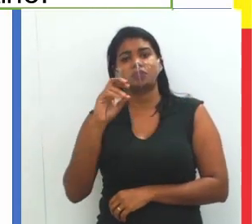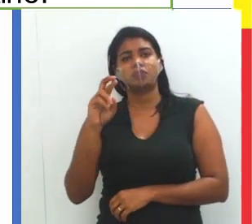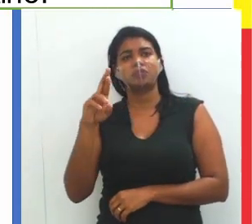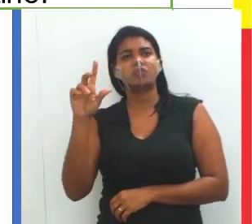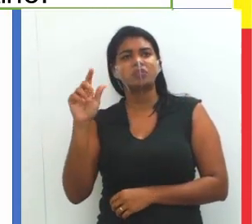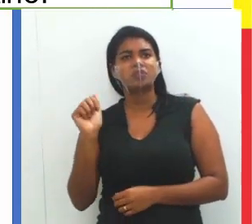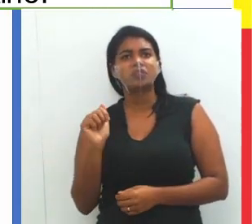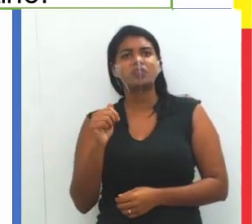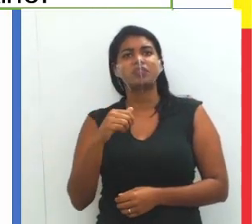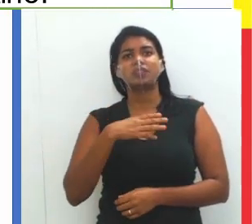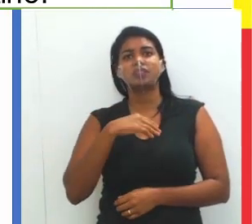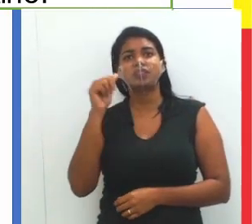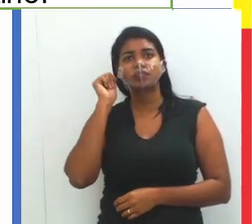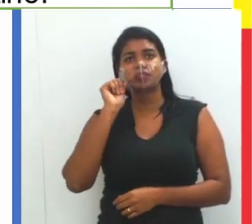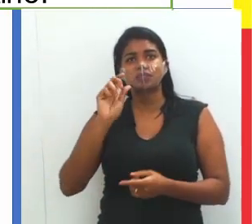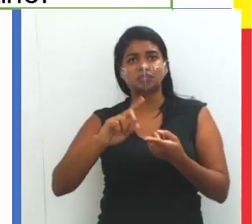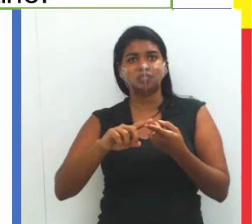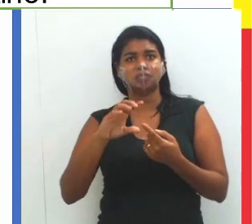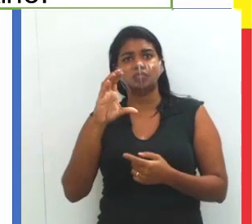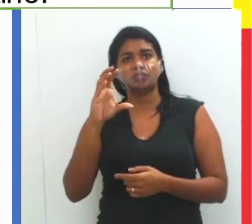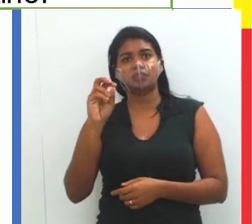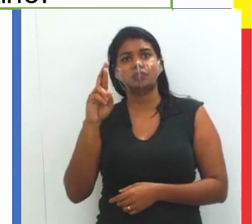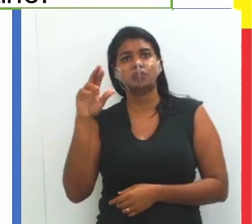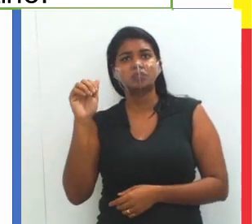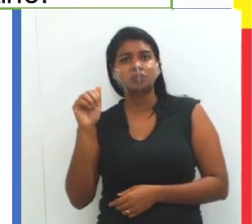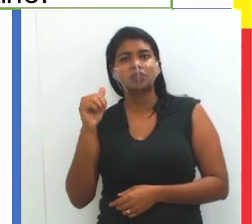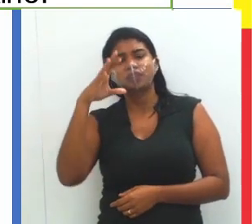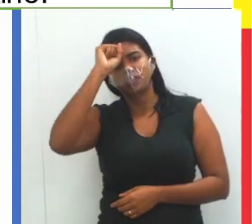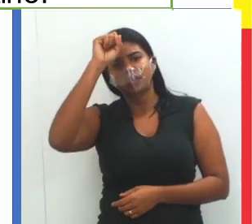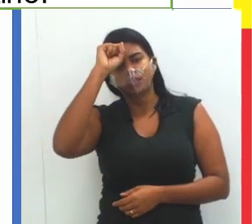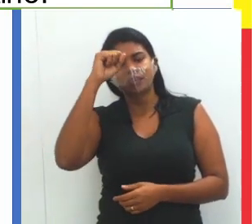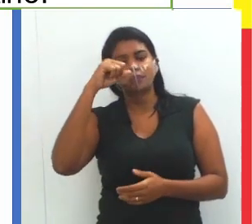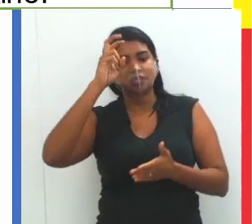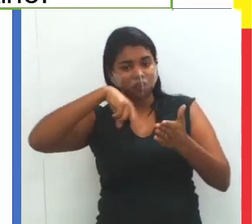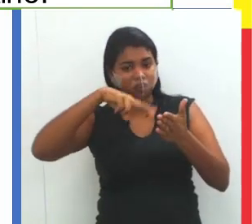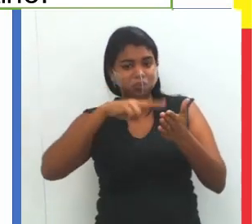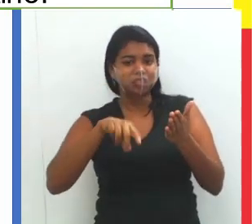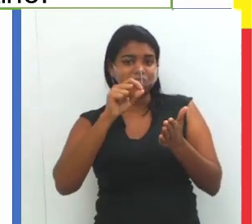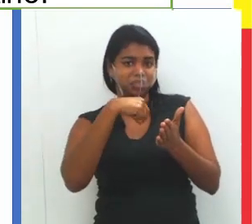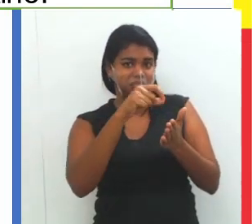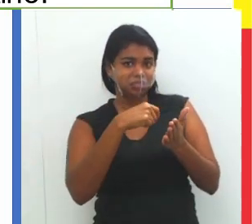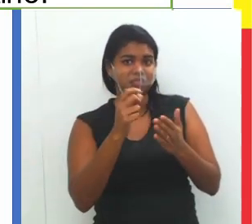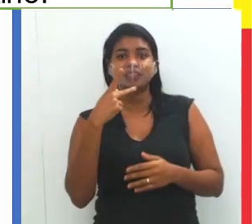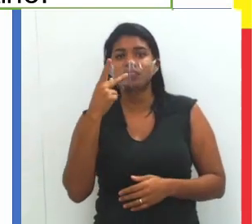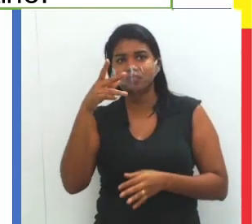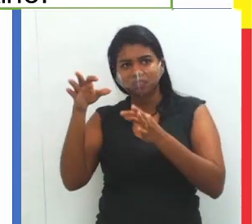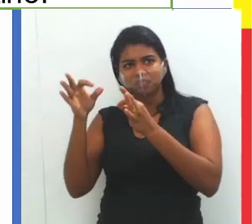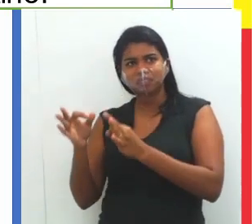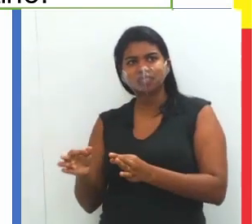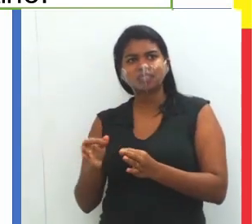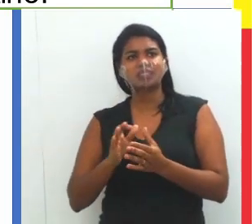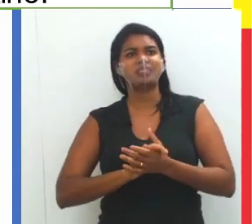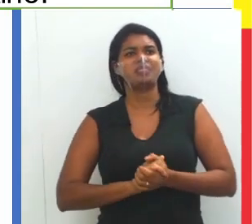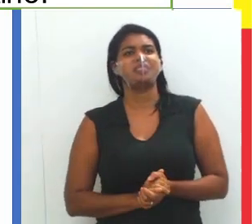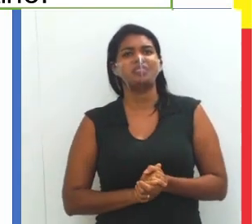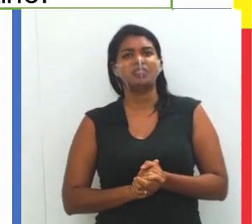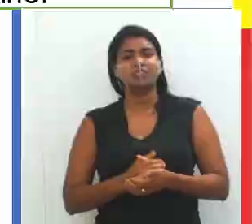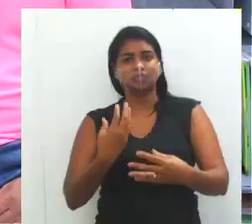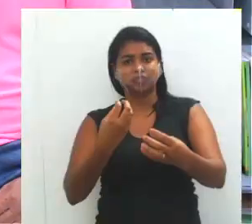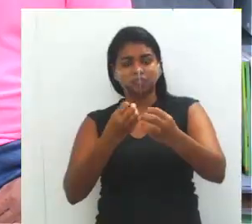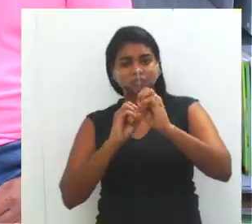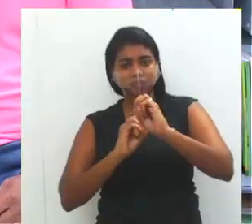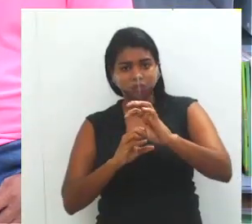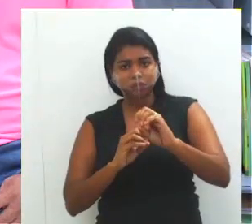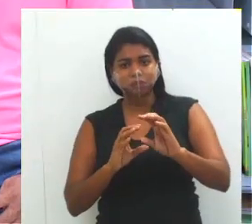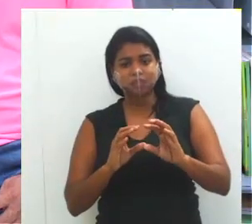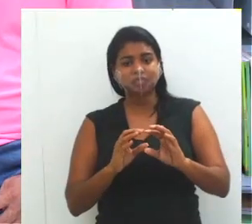Alencar e de suas filhas também. E com elas aprendeu a ler, escrever e falar correto. Esse coronel, ele tanto deu uma educação para